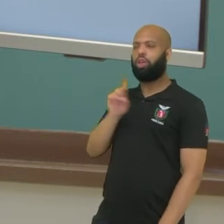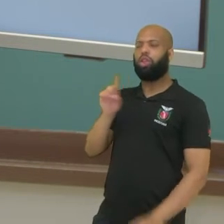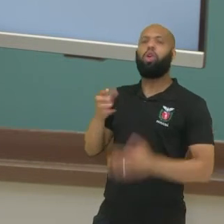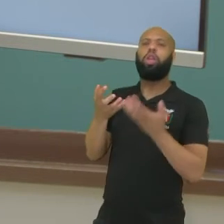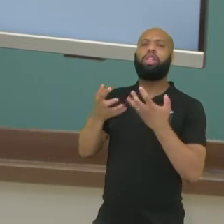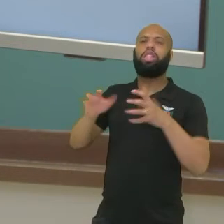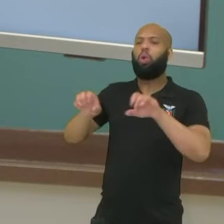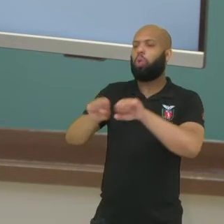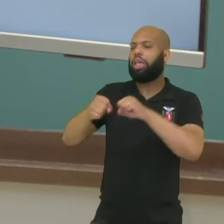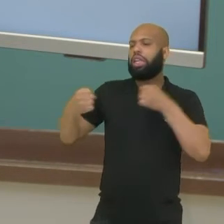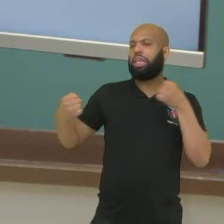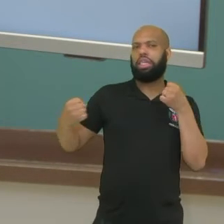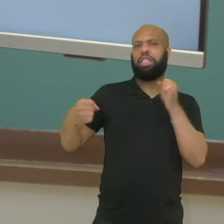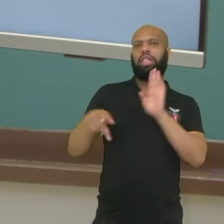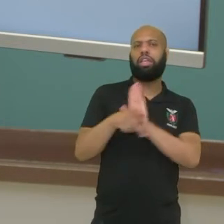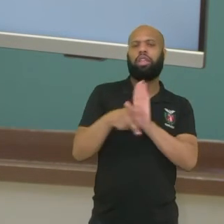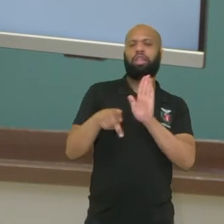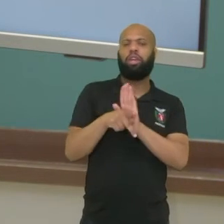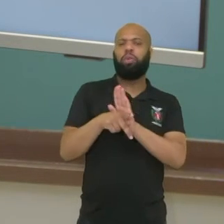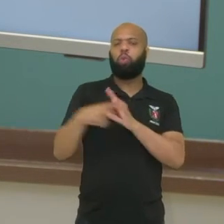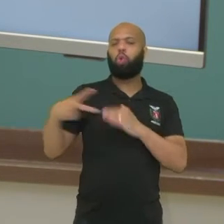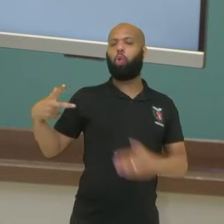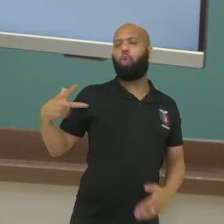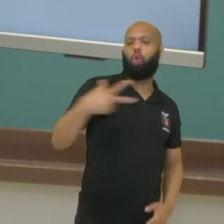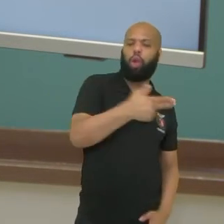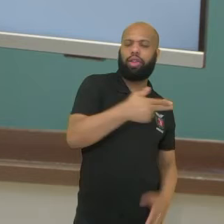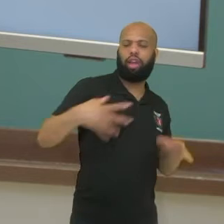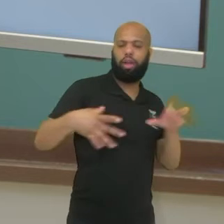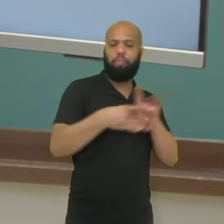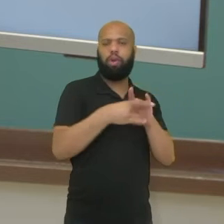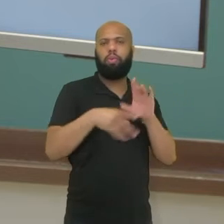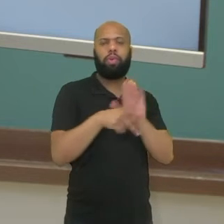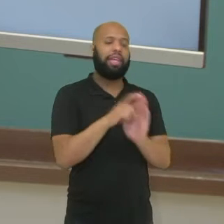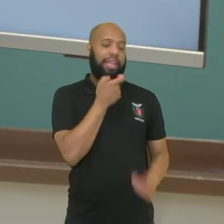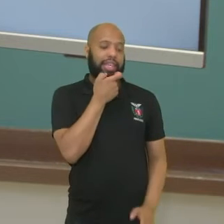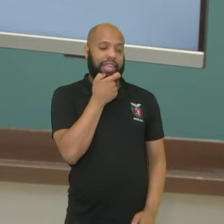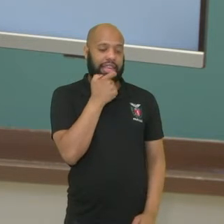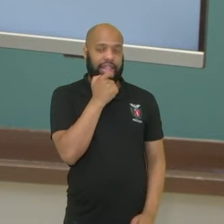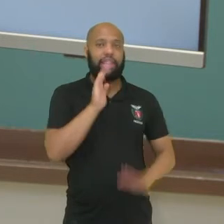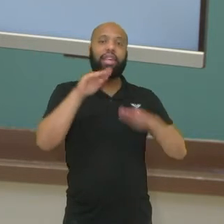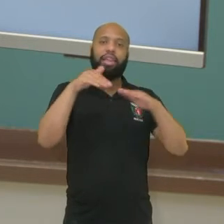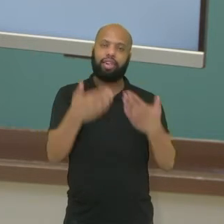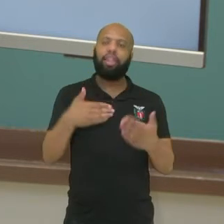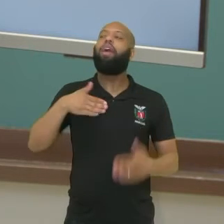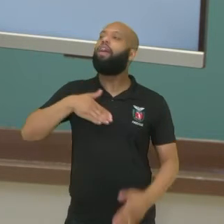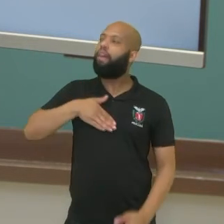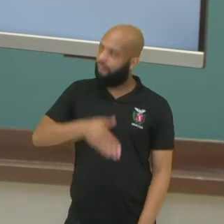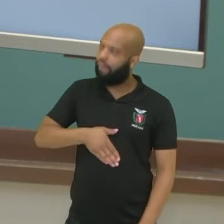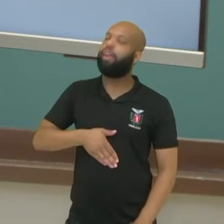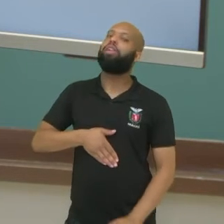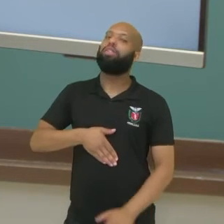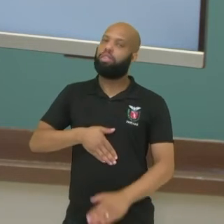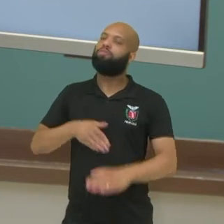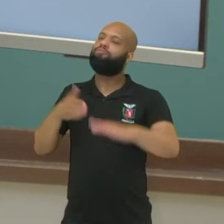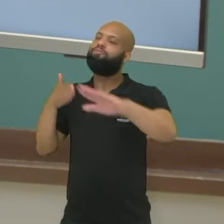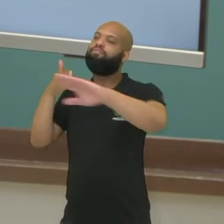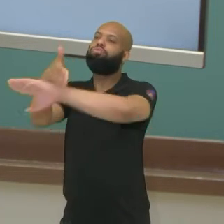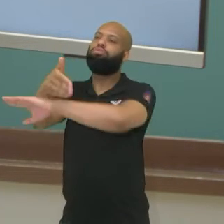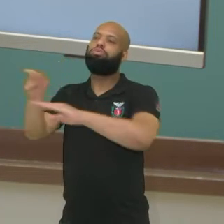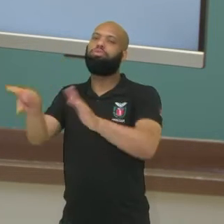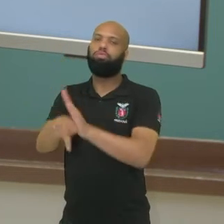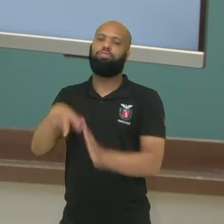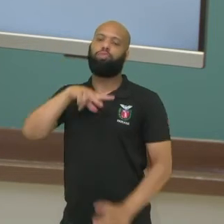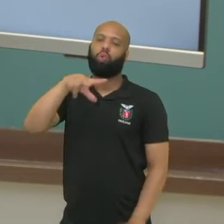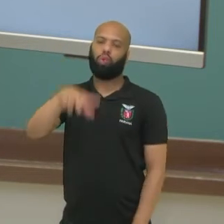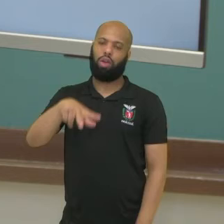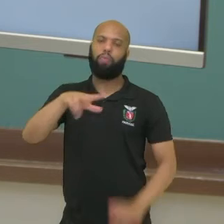os acordos comerciais com a Inglaterra, Napoleão Bonaparte ordenou a invasão a Portugal. E a gente precisa analisar sobre